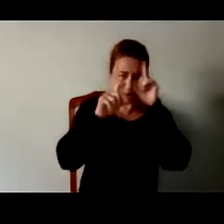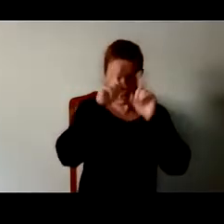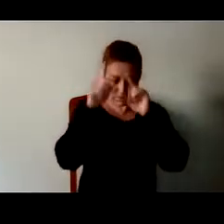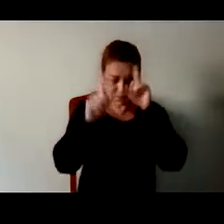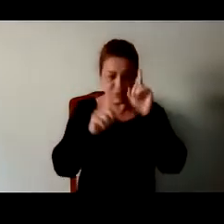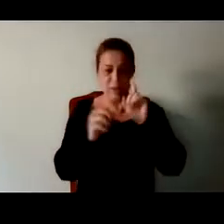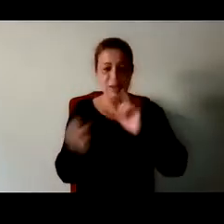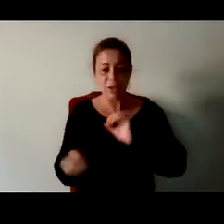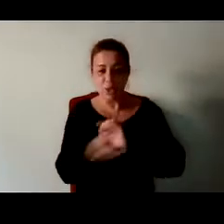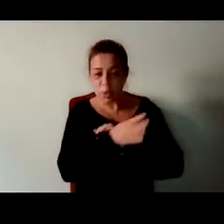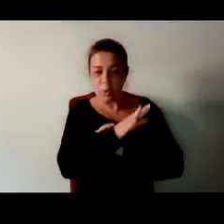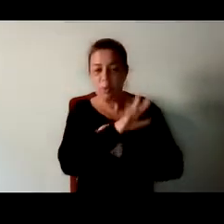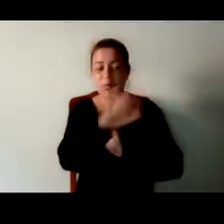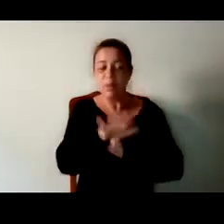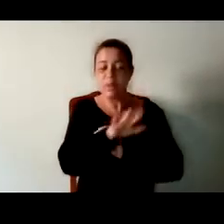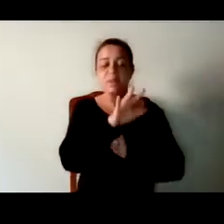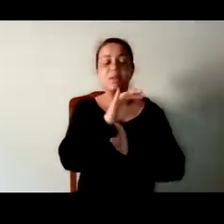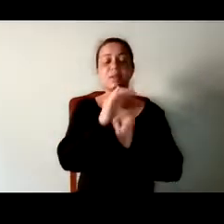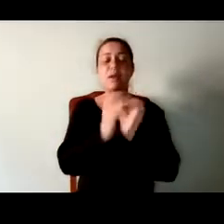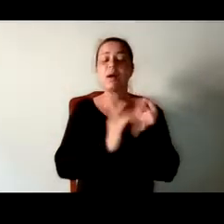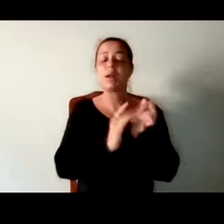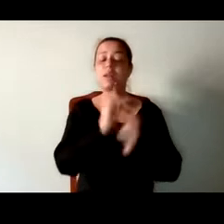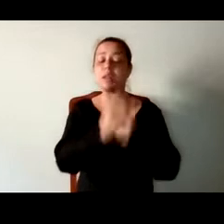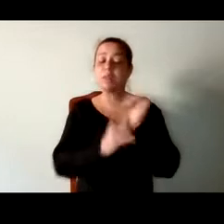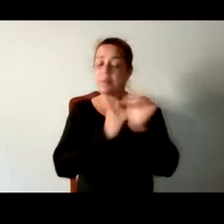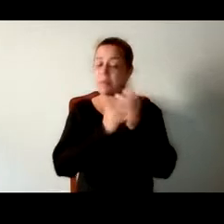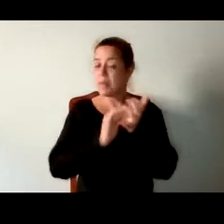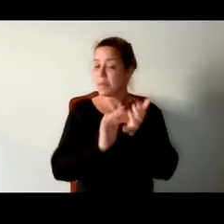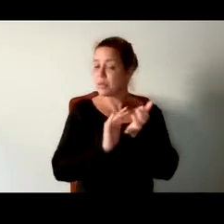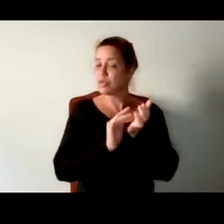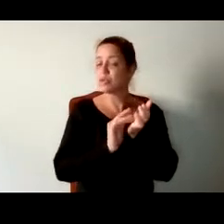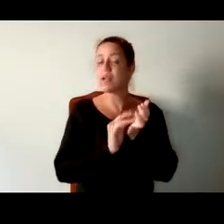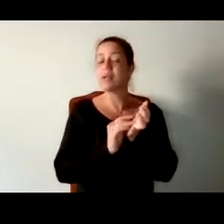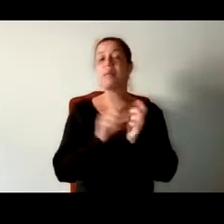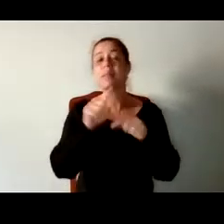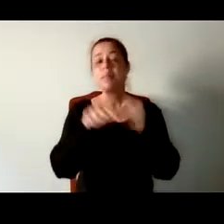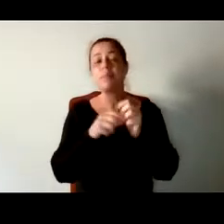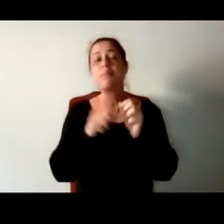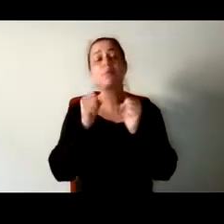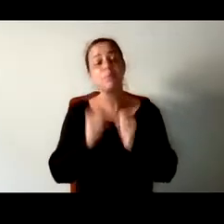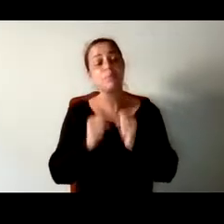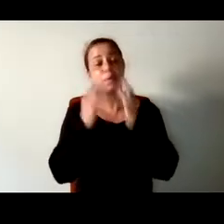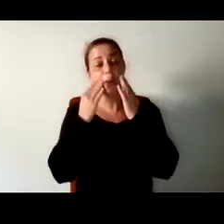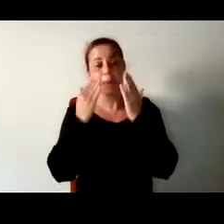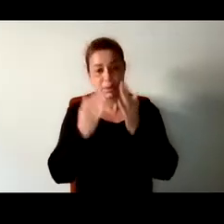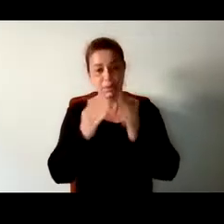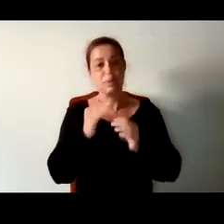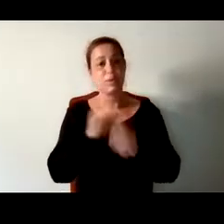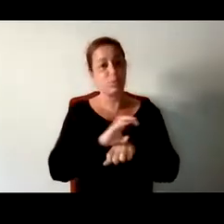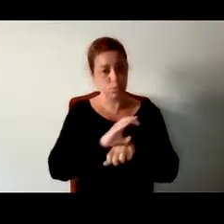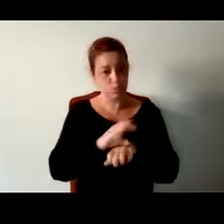ferramentas digitais que serão apresentadas no curso. A finalidade é fomentar